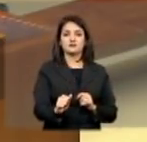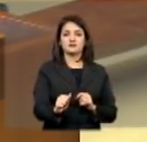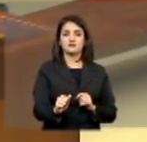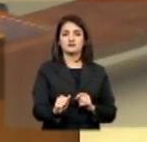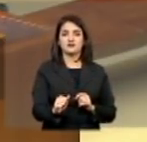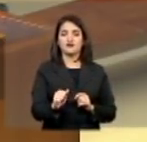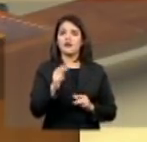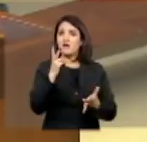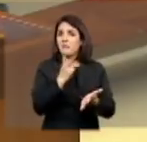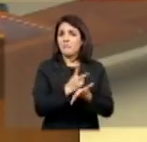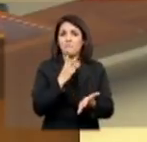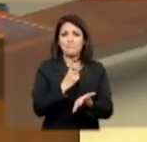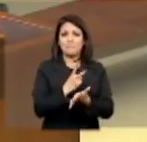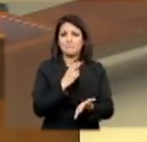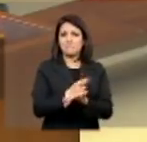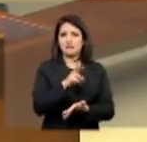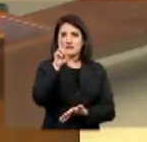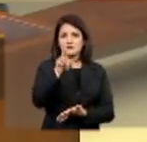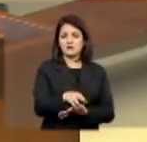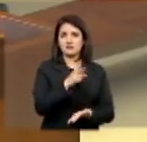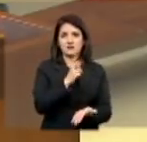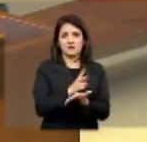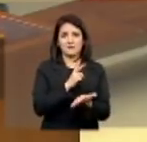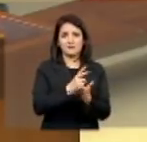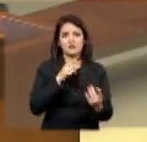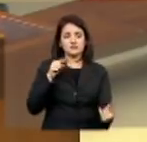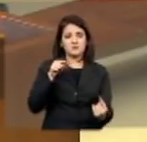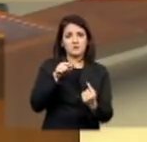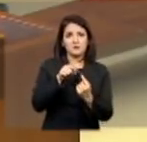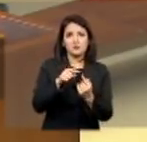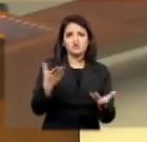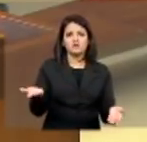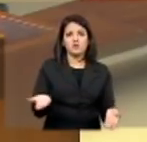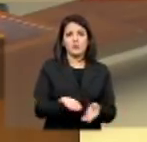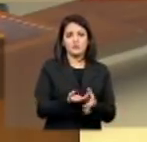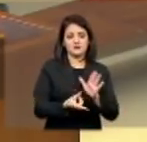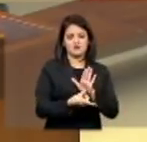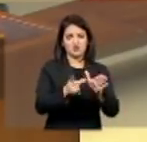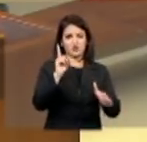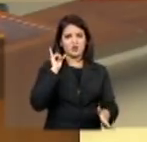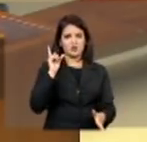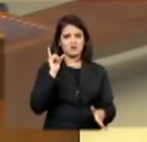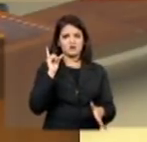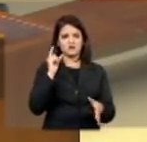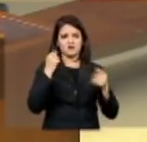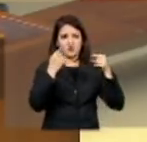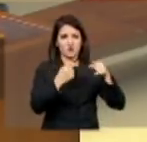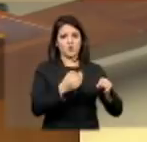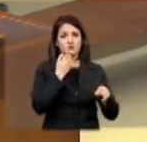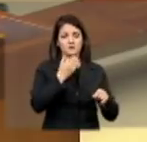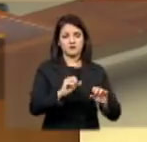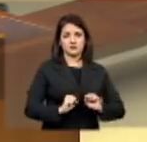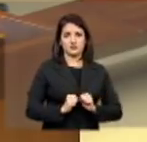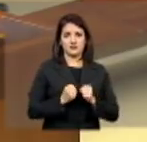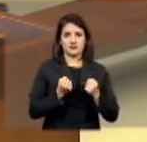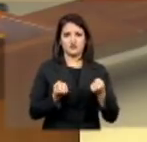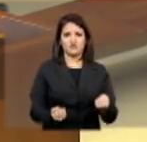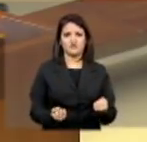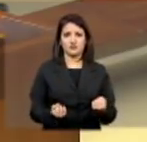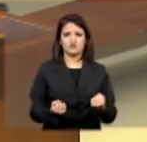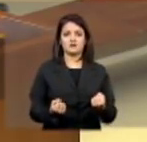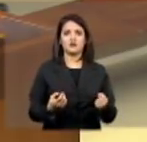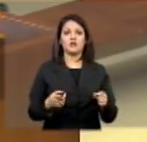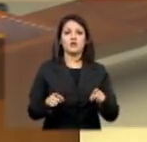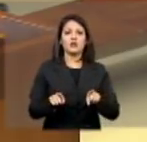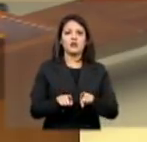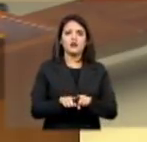mesmas razões do despacho que indeferiu o pedido da defesa ea clara farta também jurisprudência